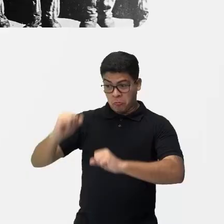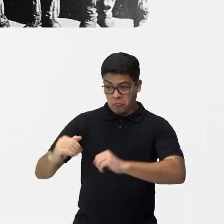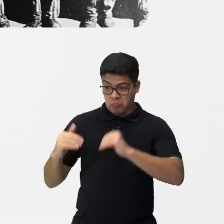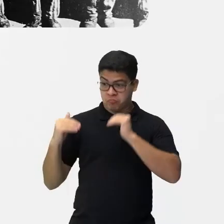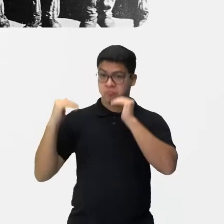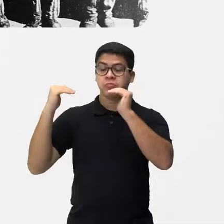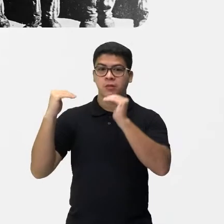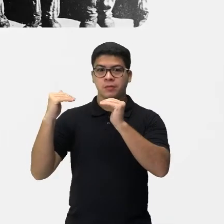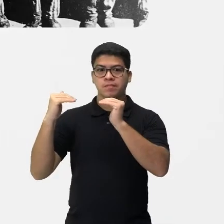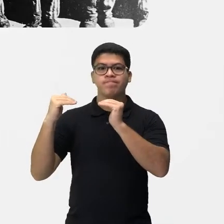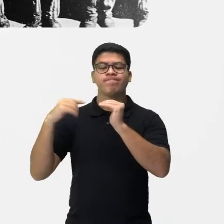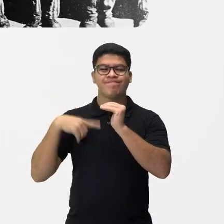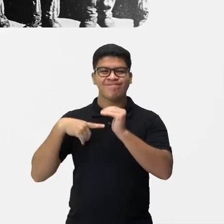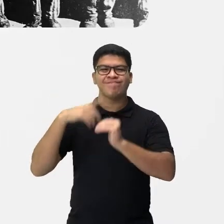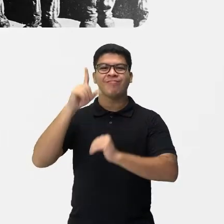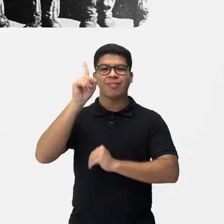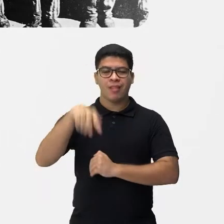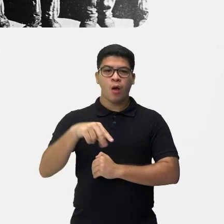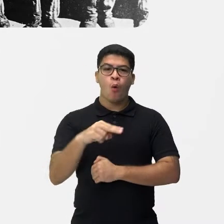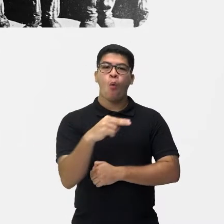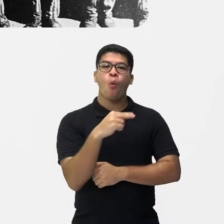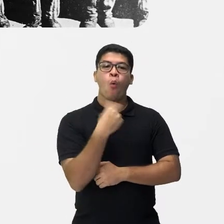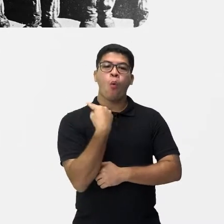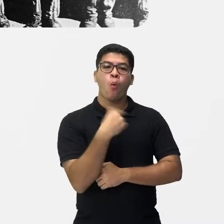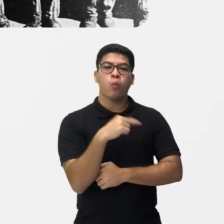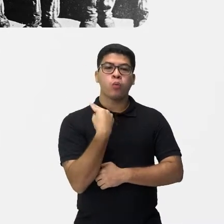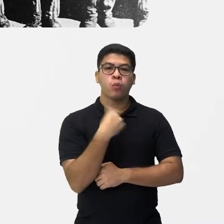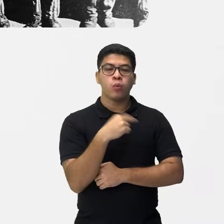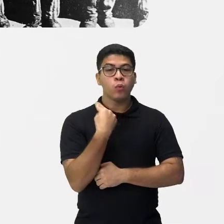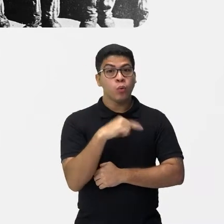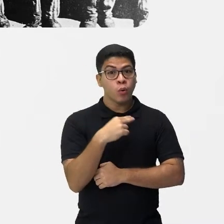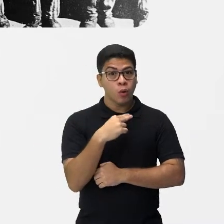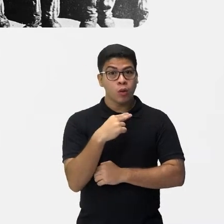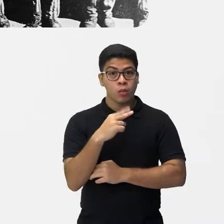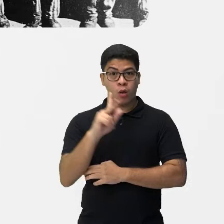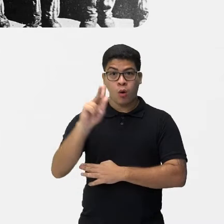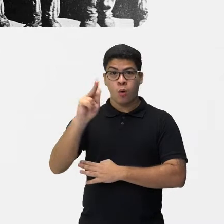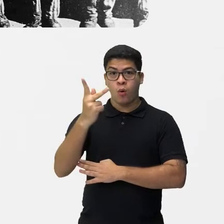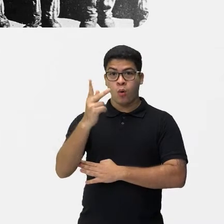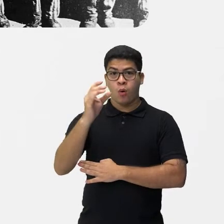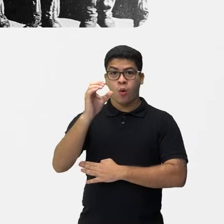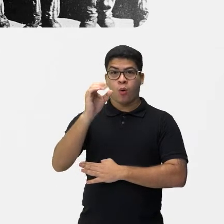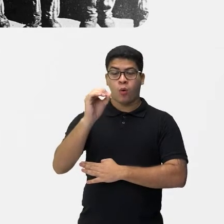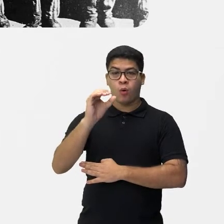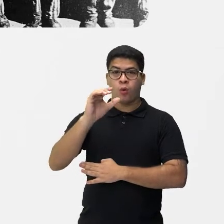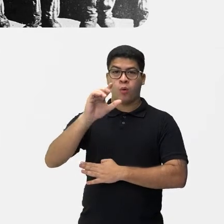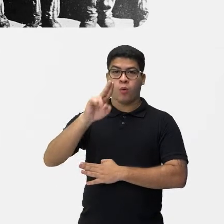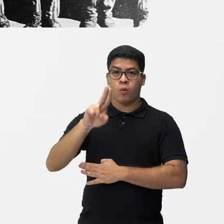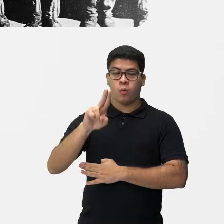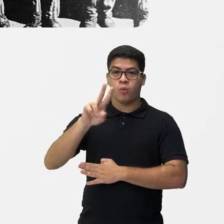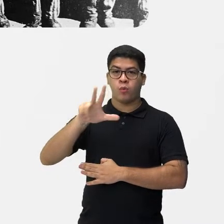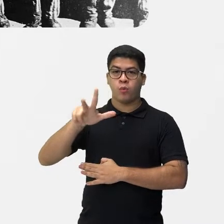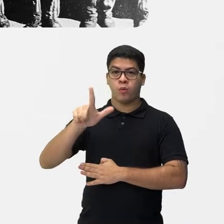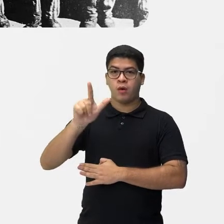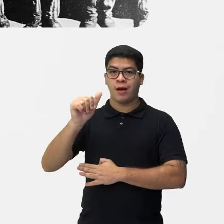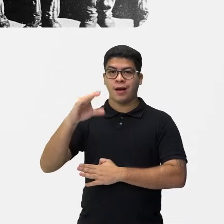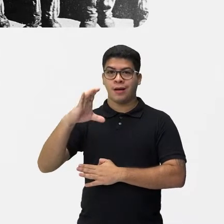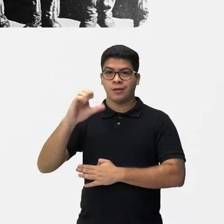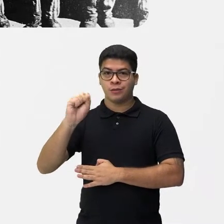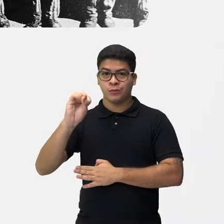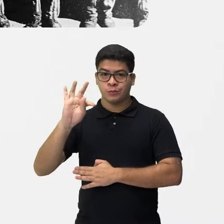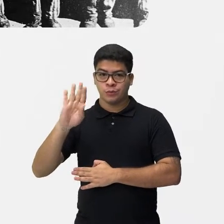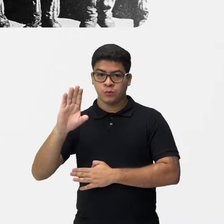Holocausto, que onde cerca de 6 milhões de judeus foram exterminados pelas políticas nazistas, né, que perseguiram